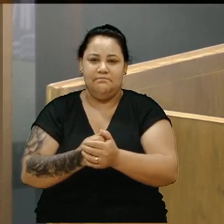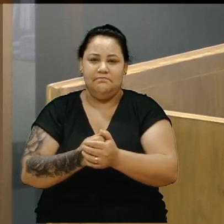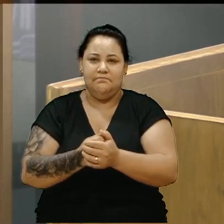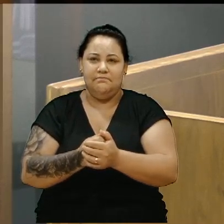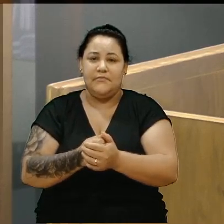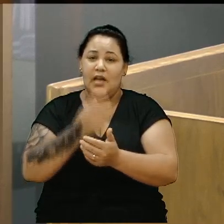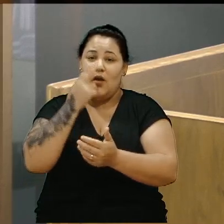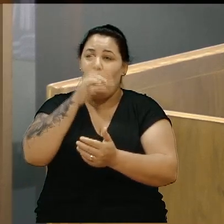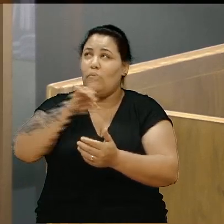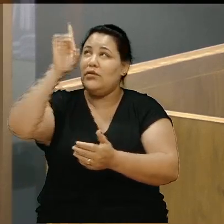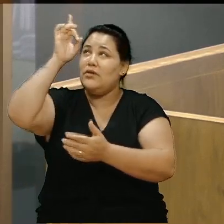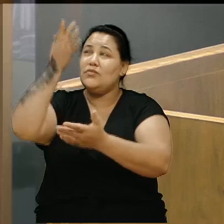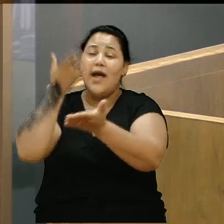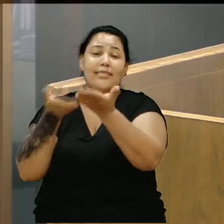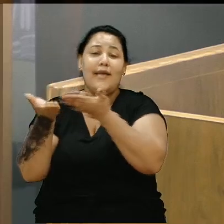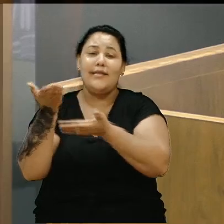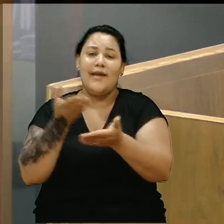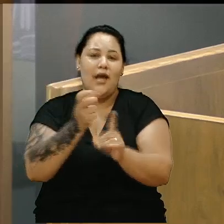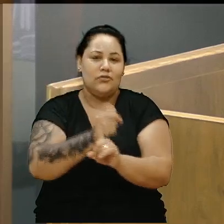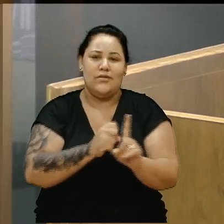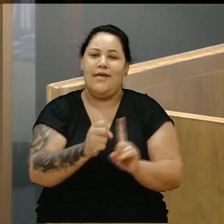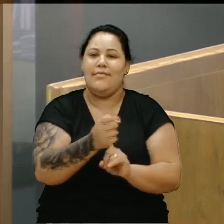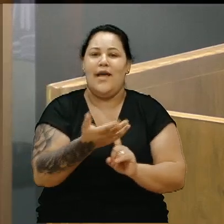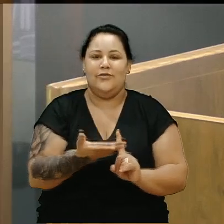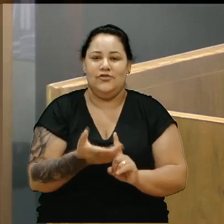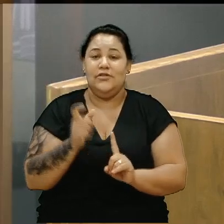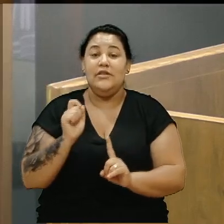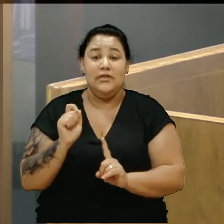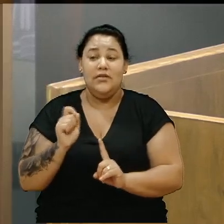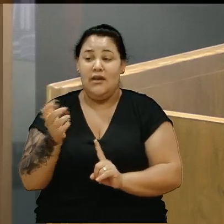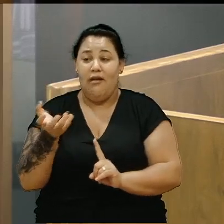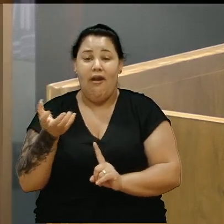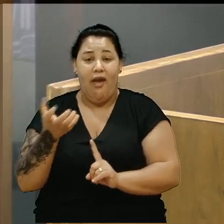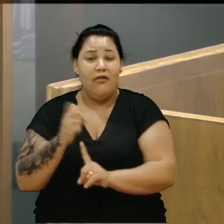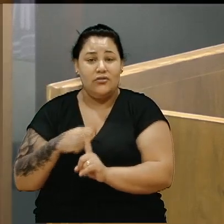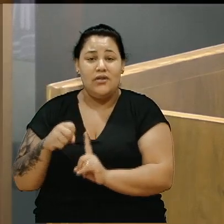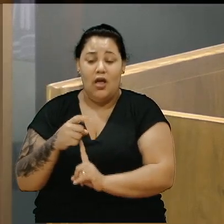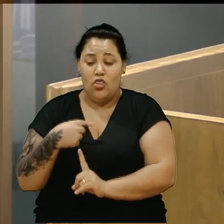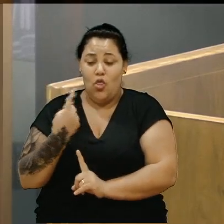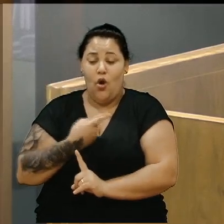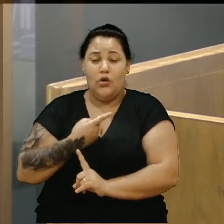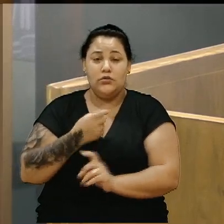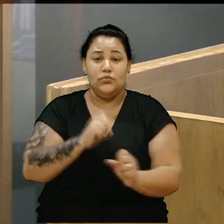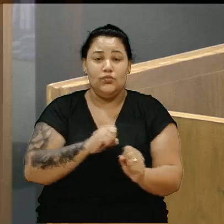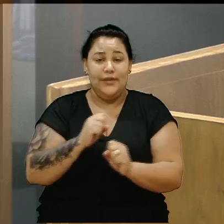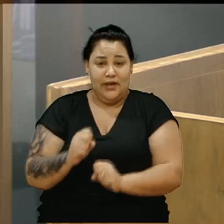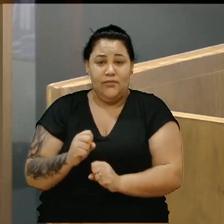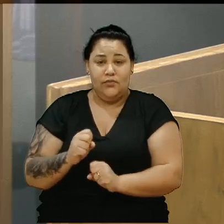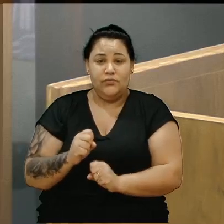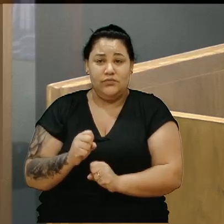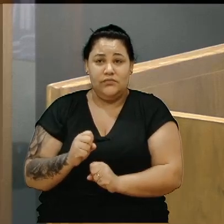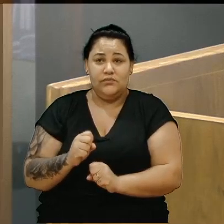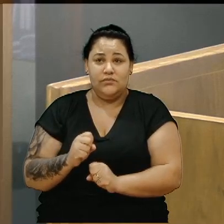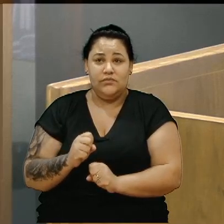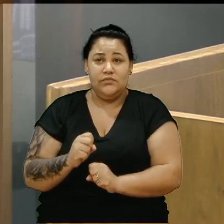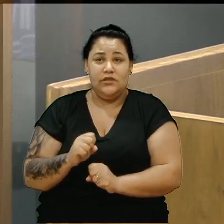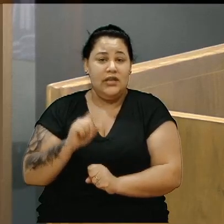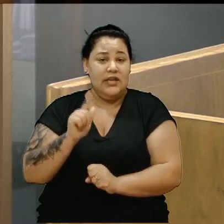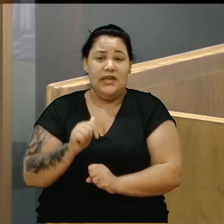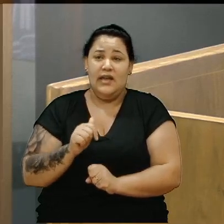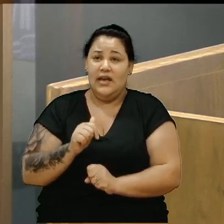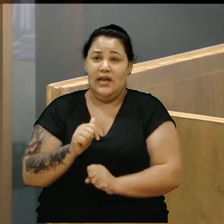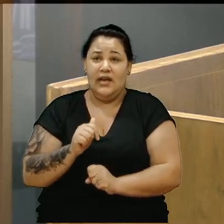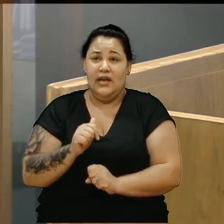fazer. É o que a sociedade espera de nós. No nosso servir, o poder que nós temos e que é efêmero e que